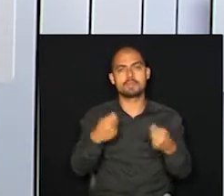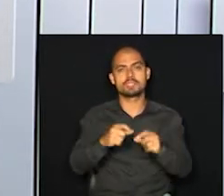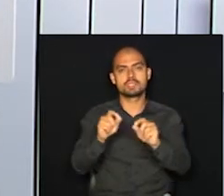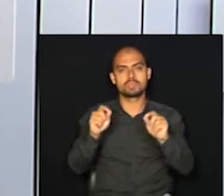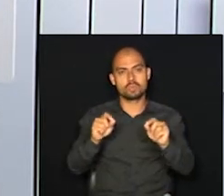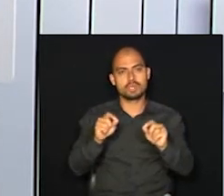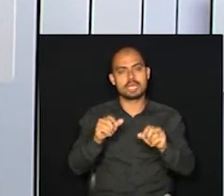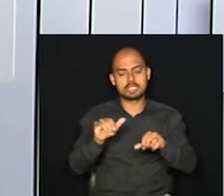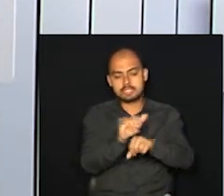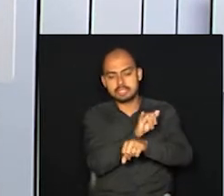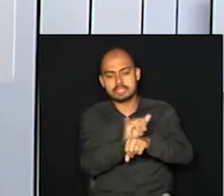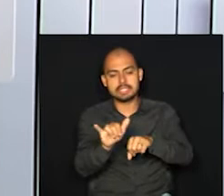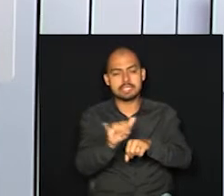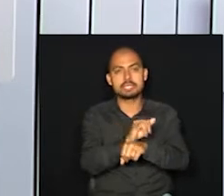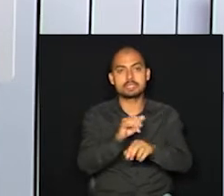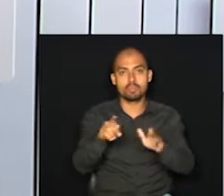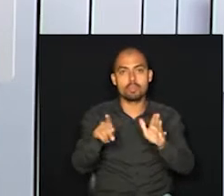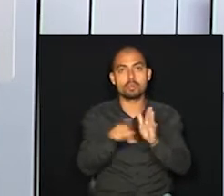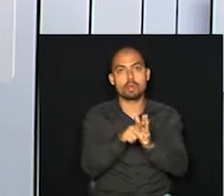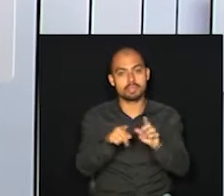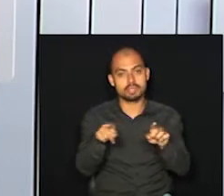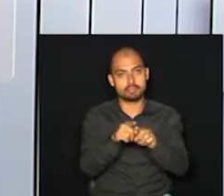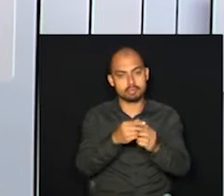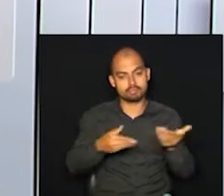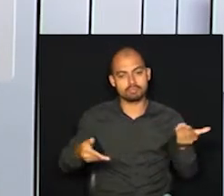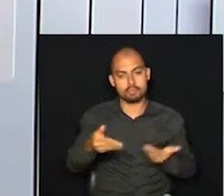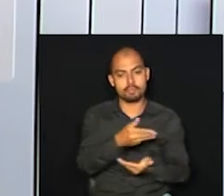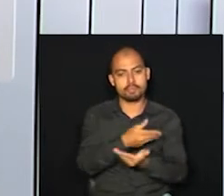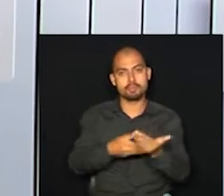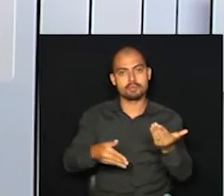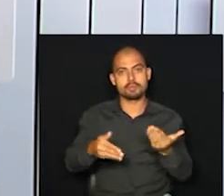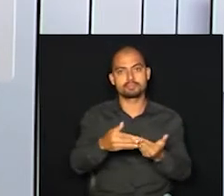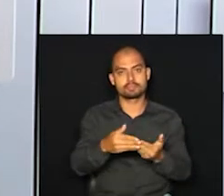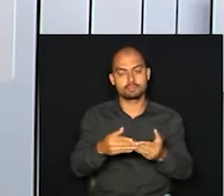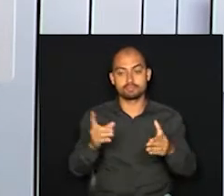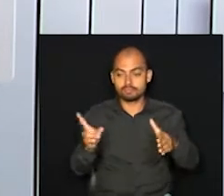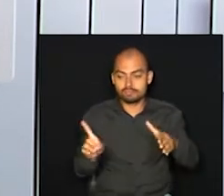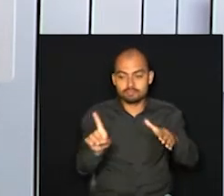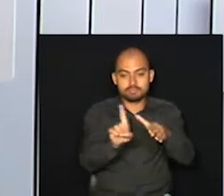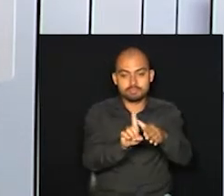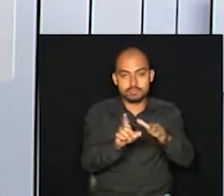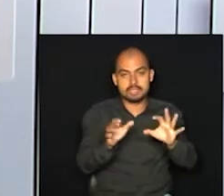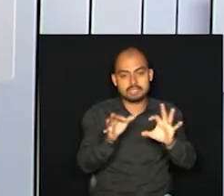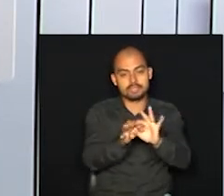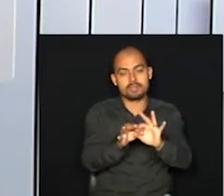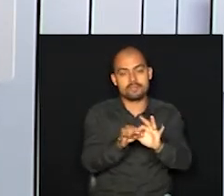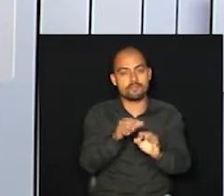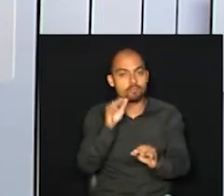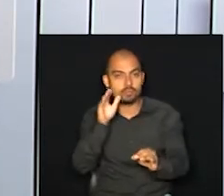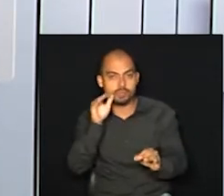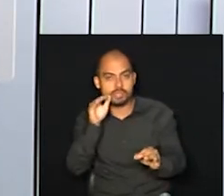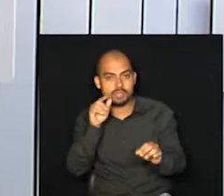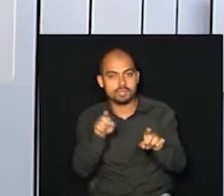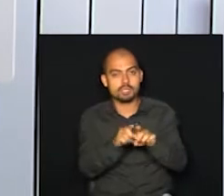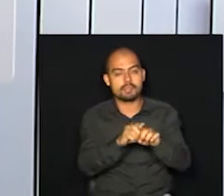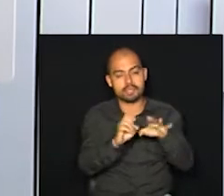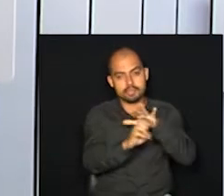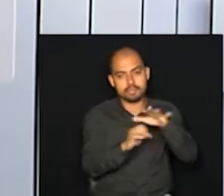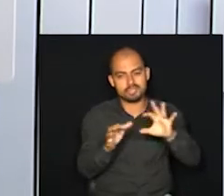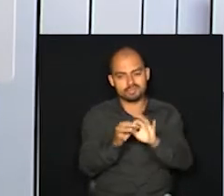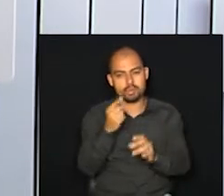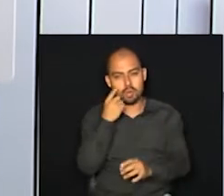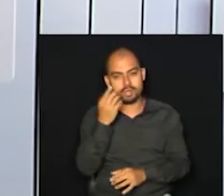haja estratégias e colaborações para integrar, criar um vínculo entre o funcionário e a empresa. Olha